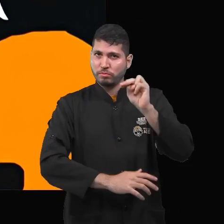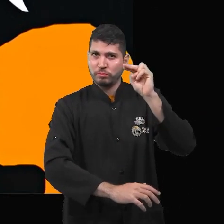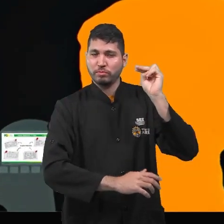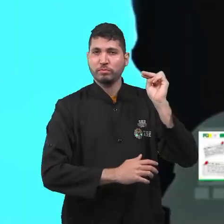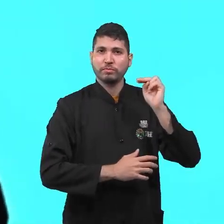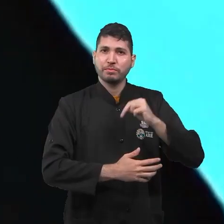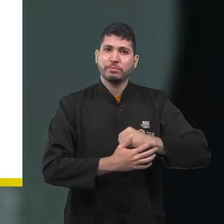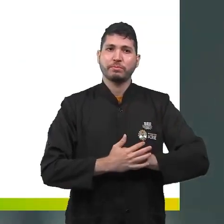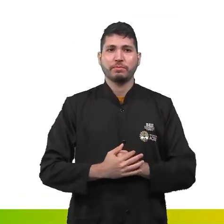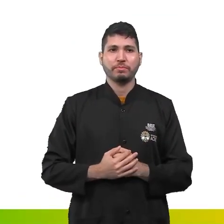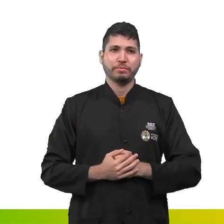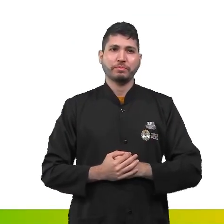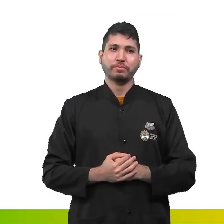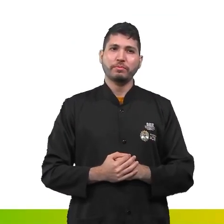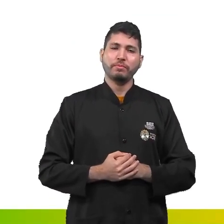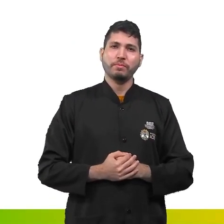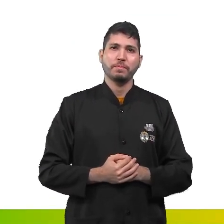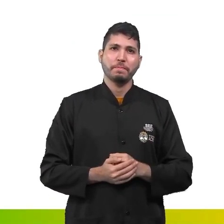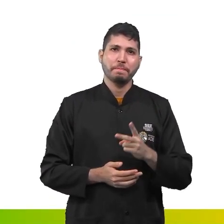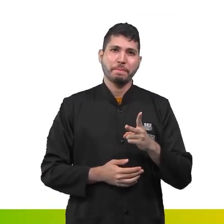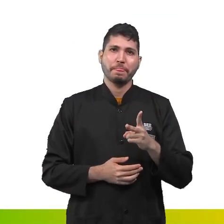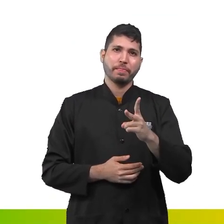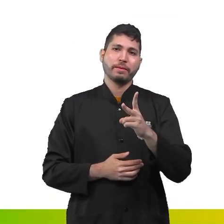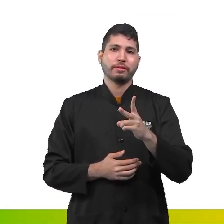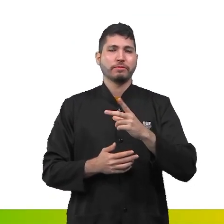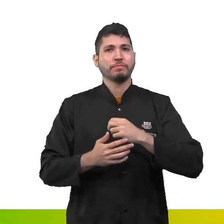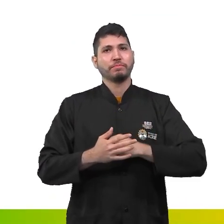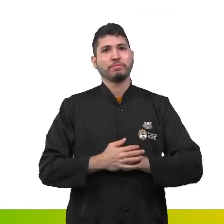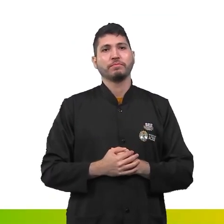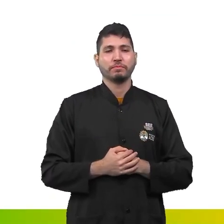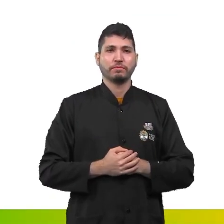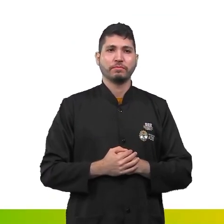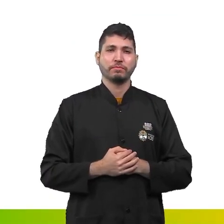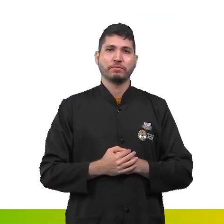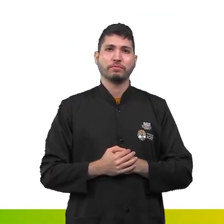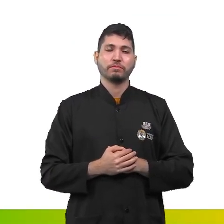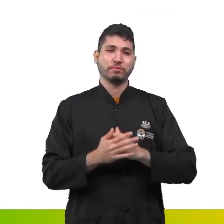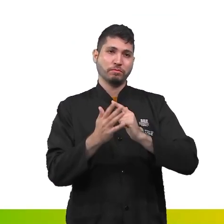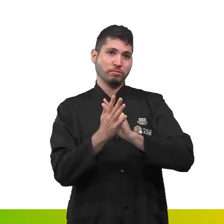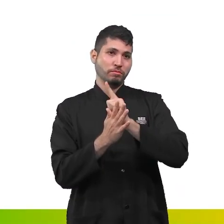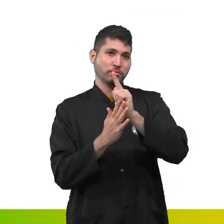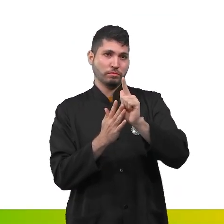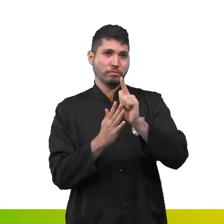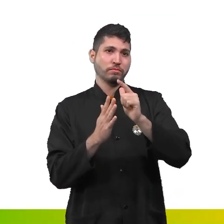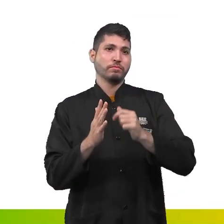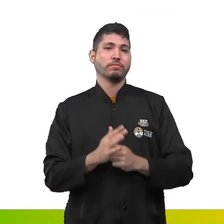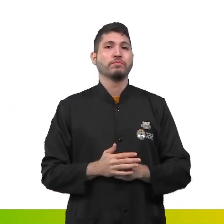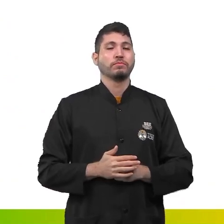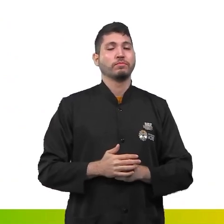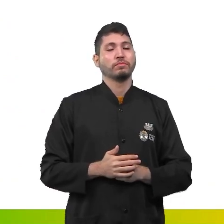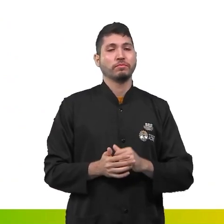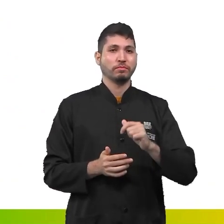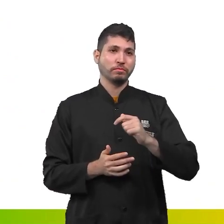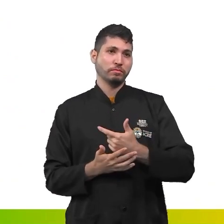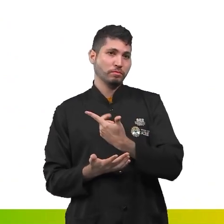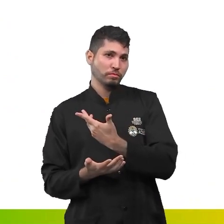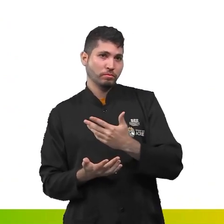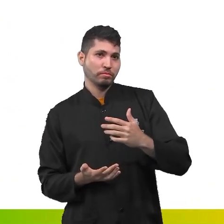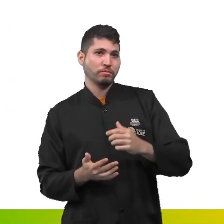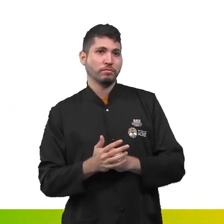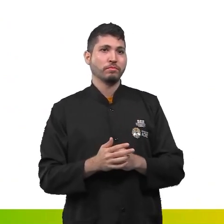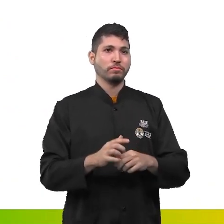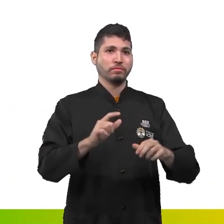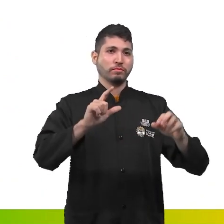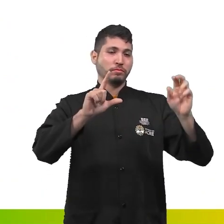A continuação, temos aqui agora o gênero discursivo La Leyenda. A leyenda, narração